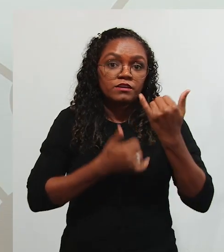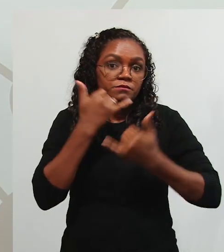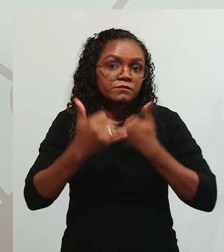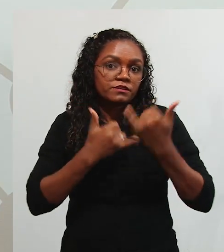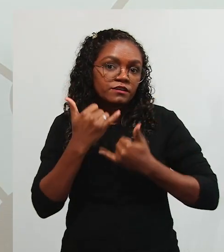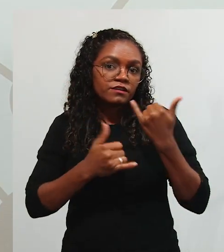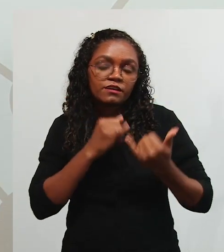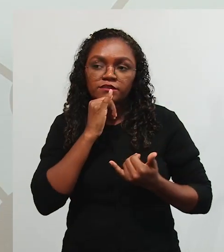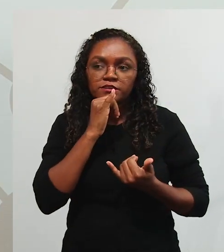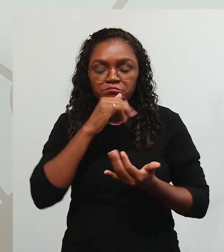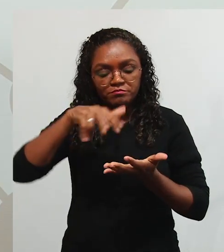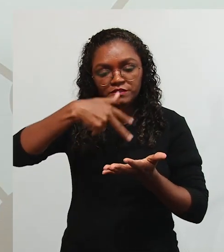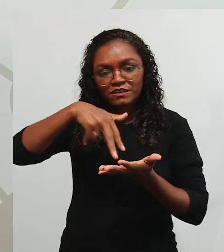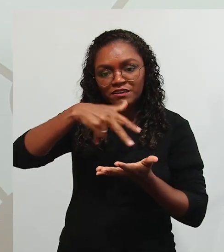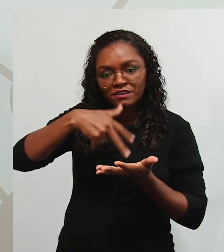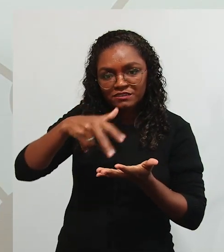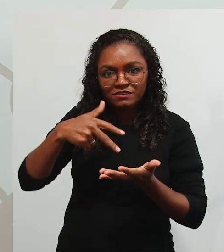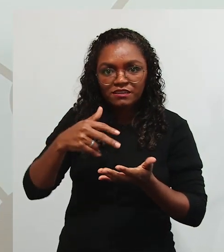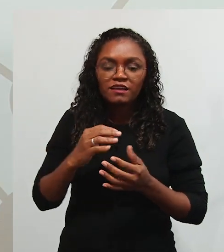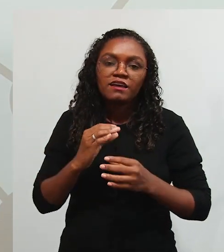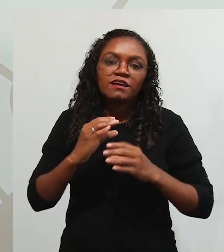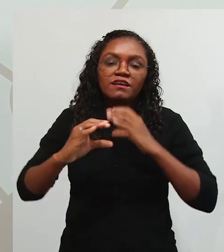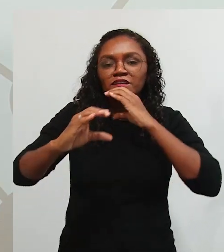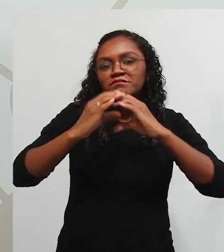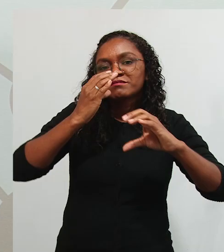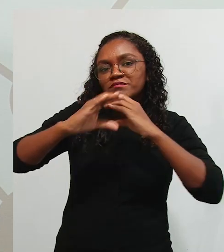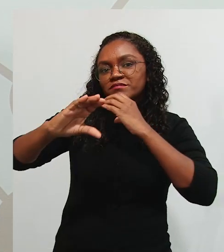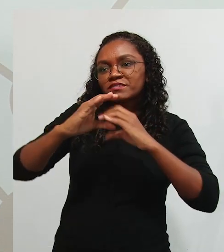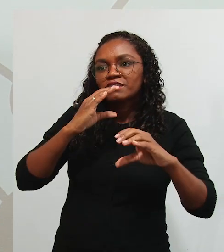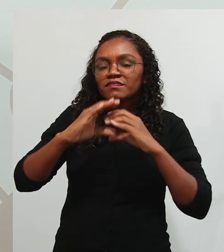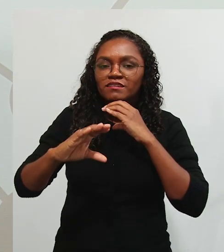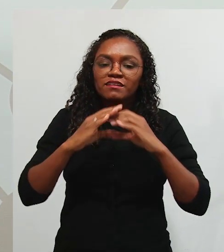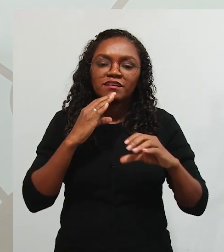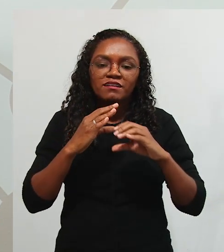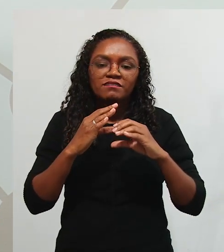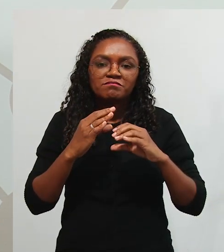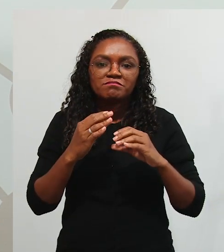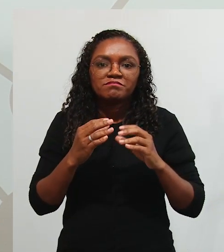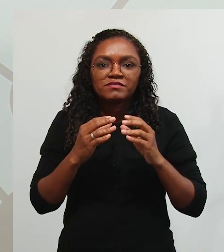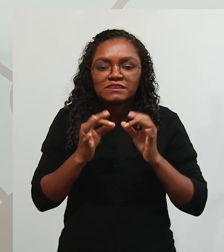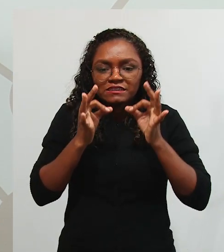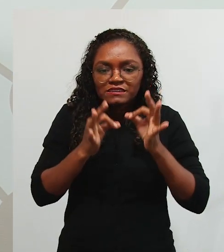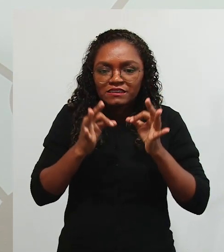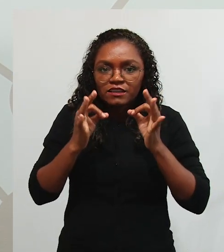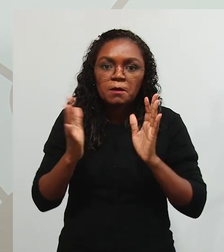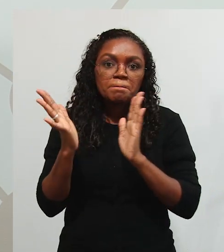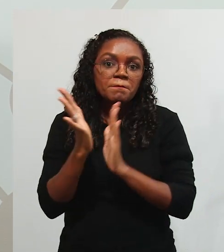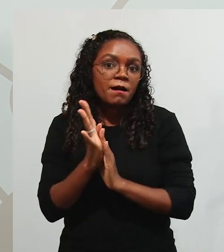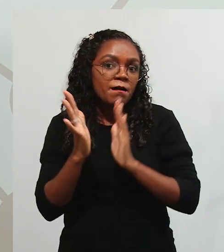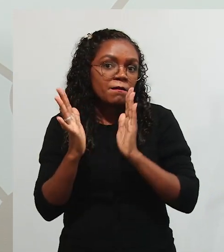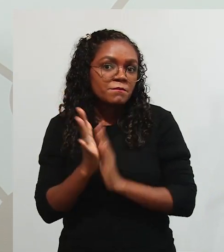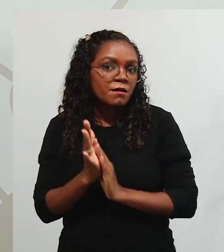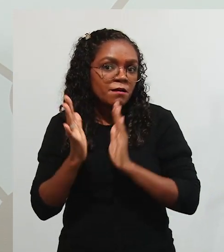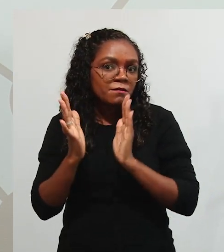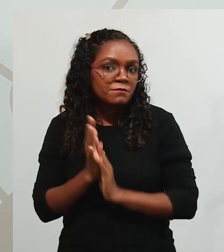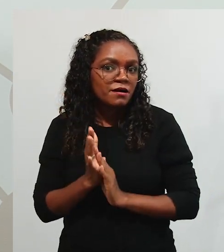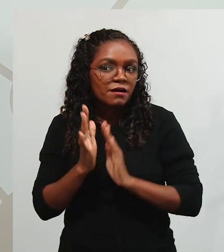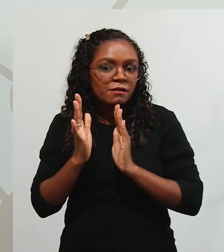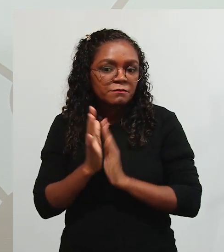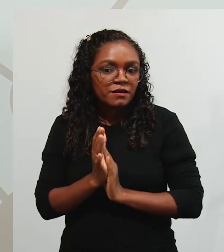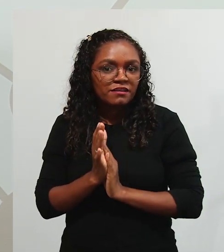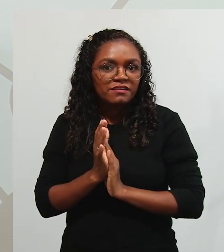Brincadeiras que envolvam a dança, cantar, que você possa experimentar o ritmo, então acompanhar com palma, aí você pode